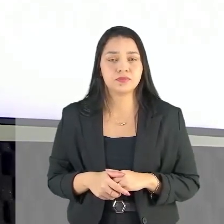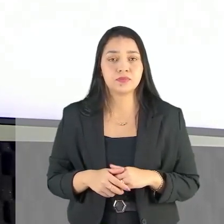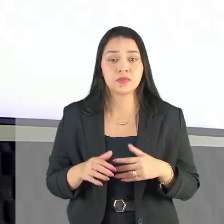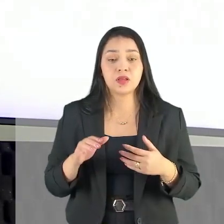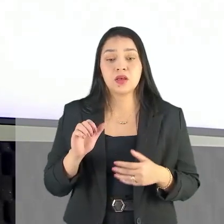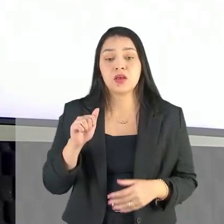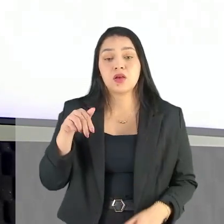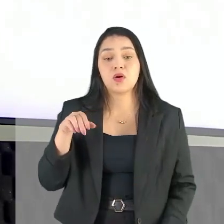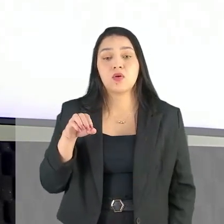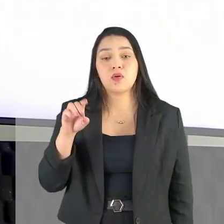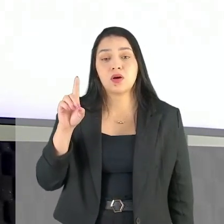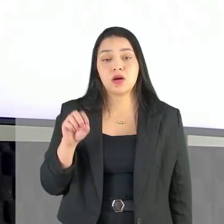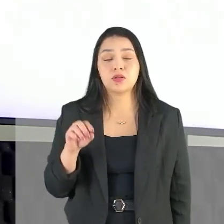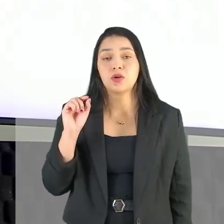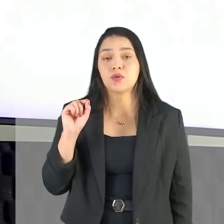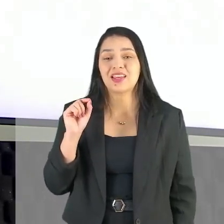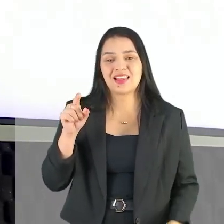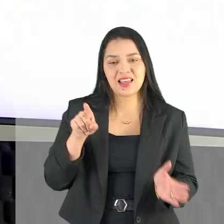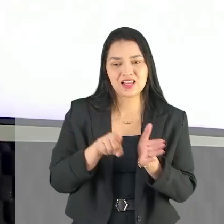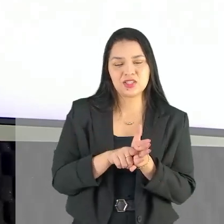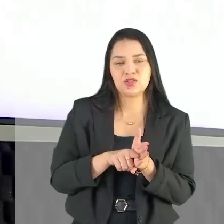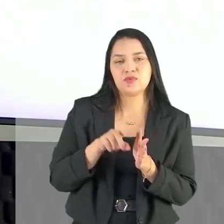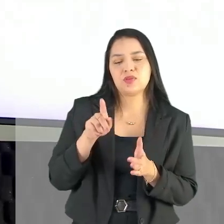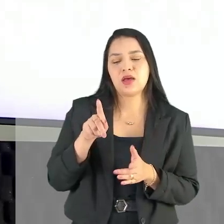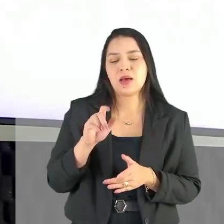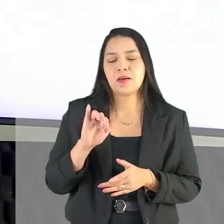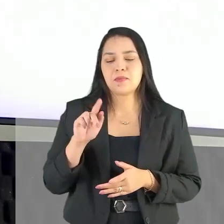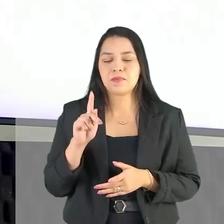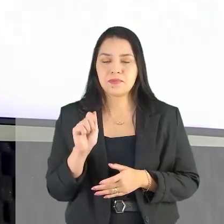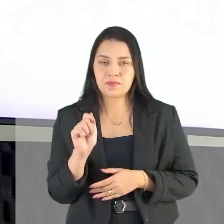Logo, o ânodo é o polo negativo de uma pilha.